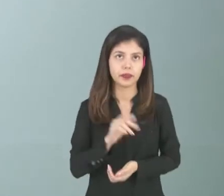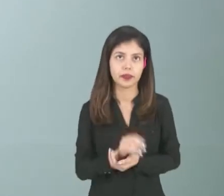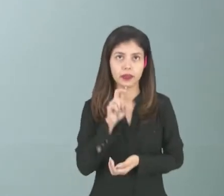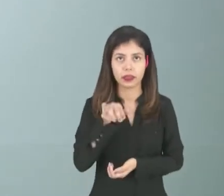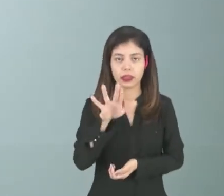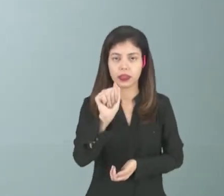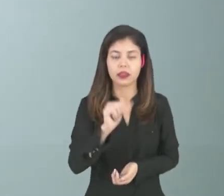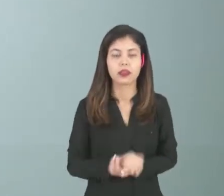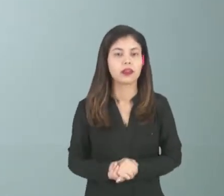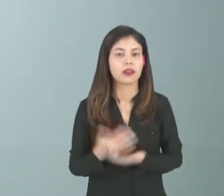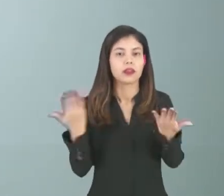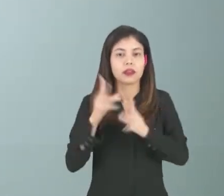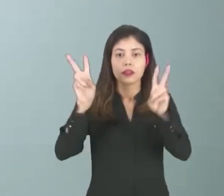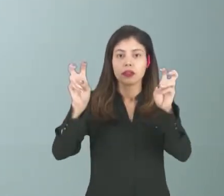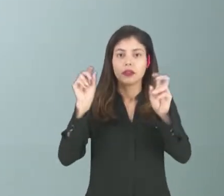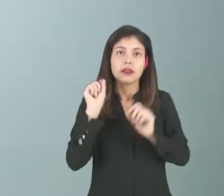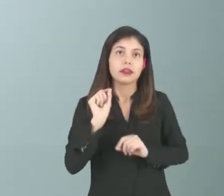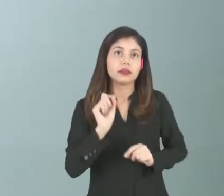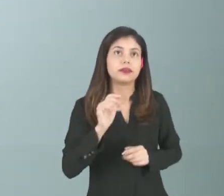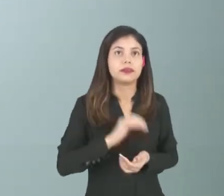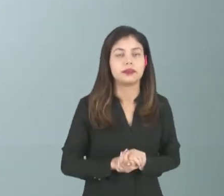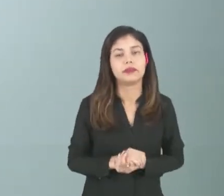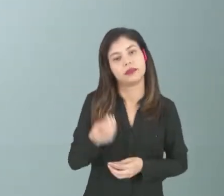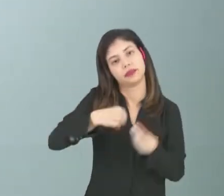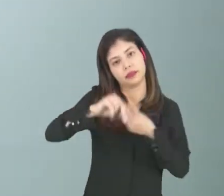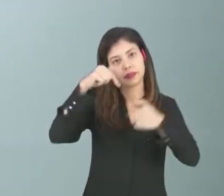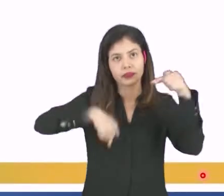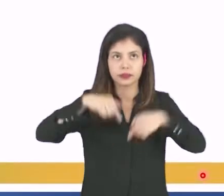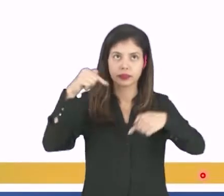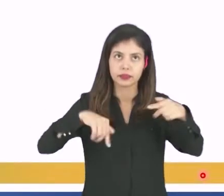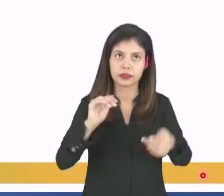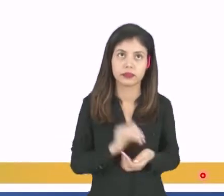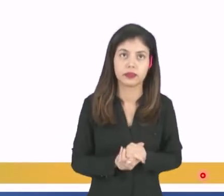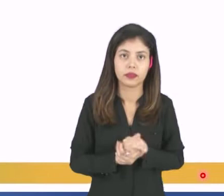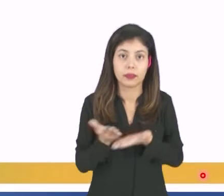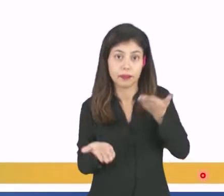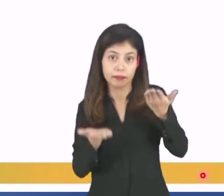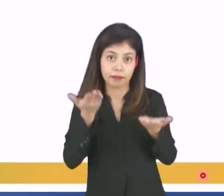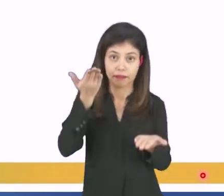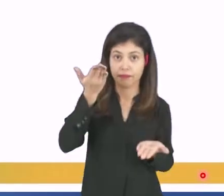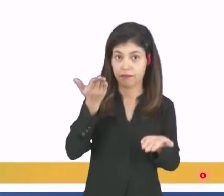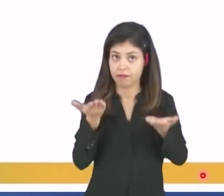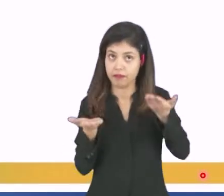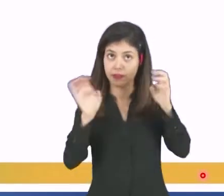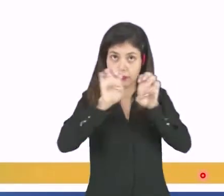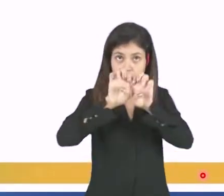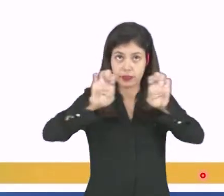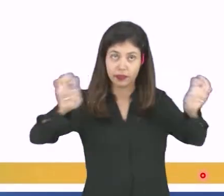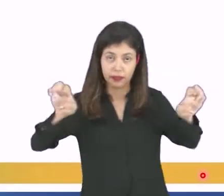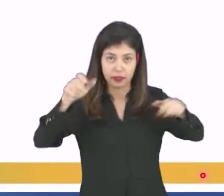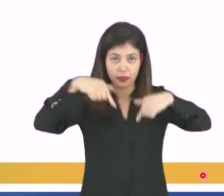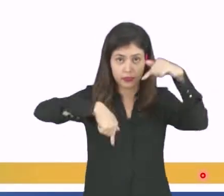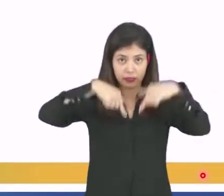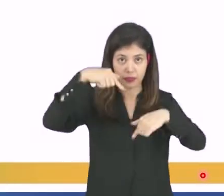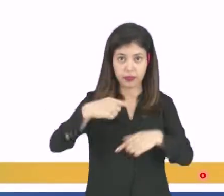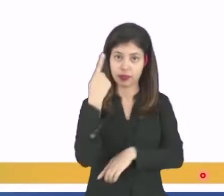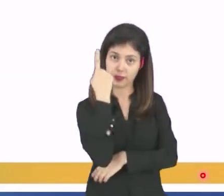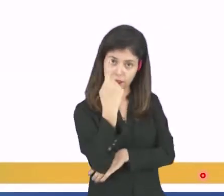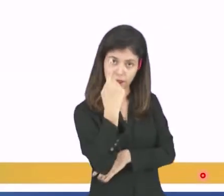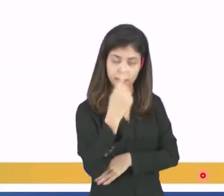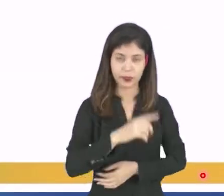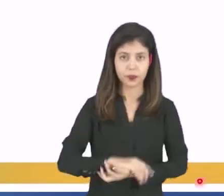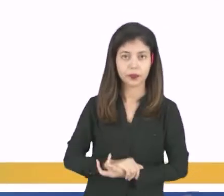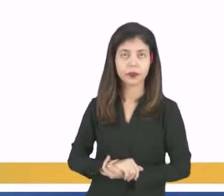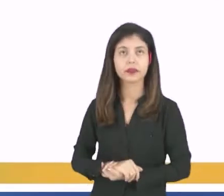Núbia Mello e o tema da nossa aula de hoje é Reações Químicas. Nós vamos trabalhar o balanceamento das